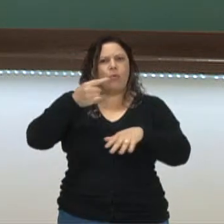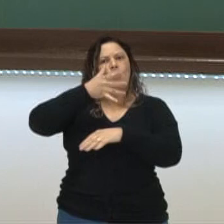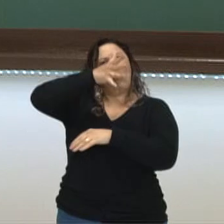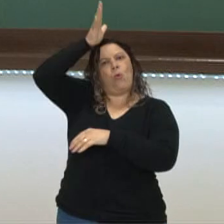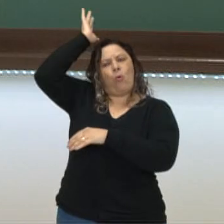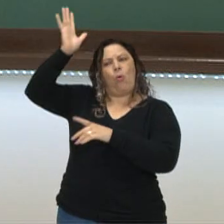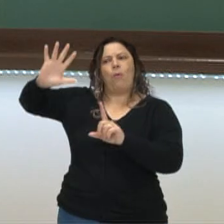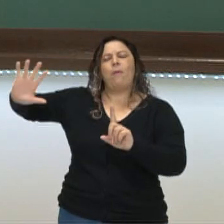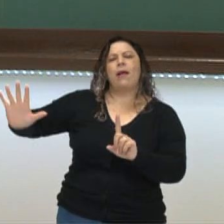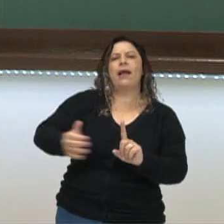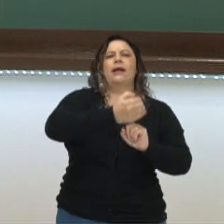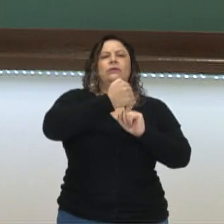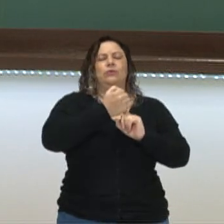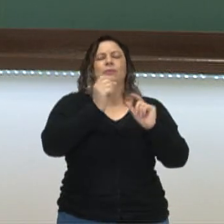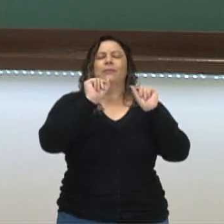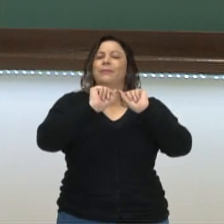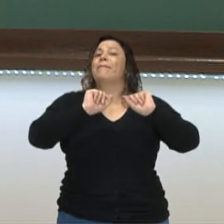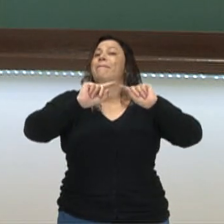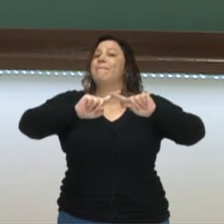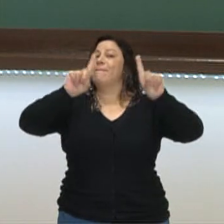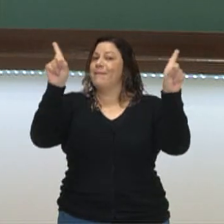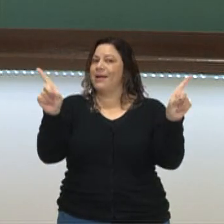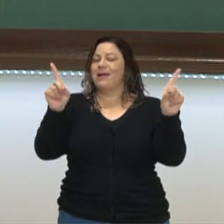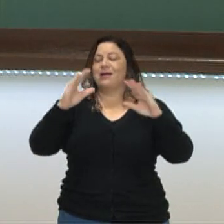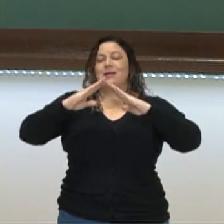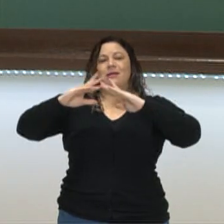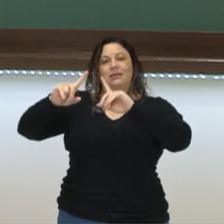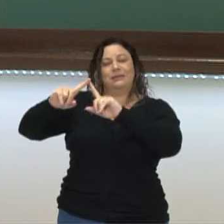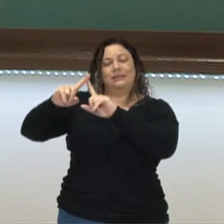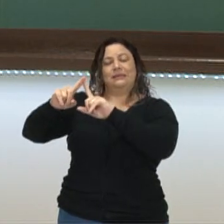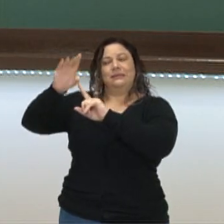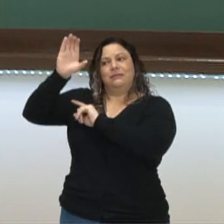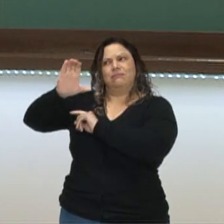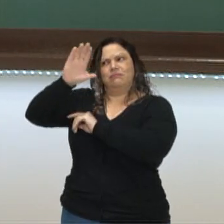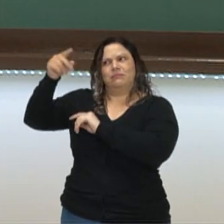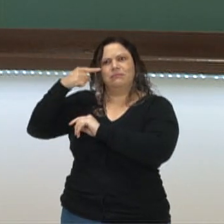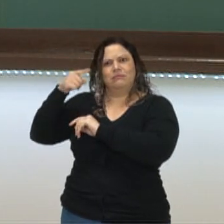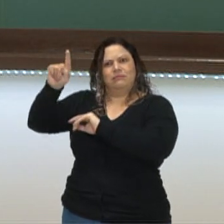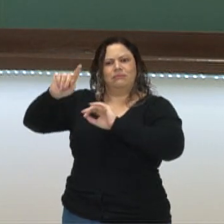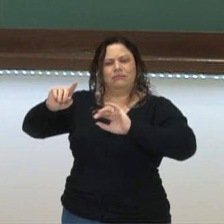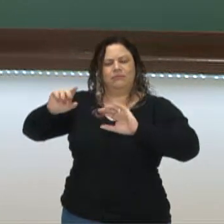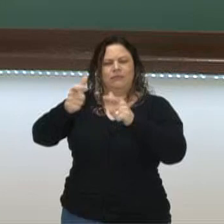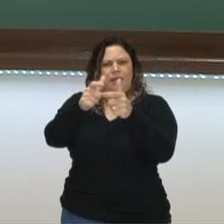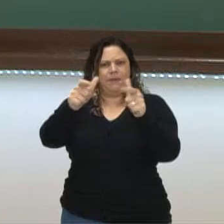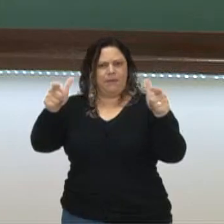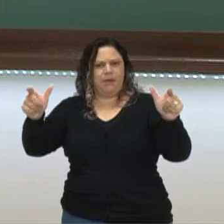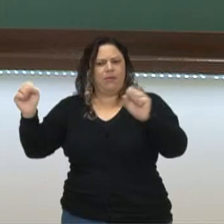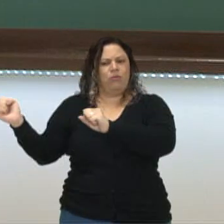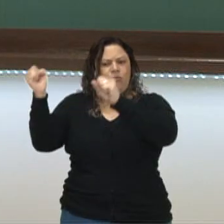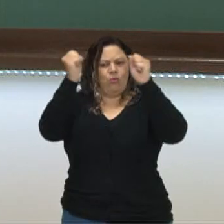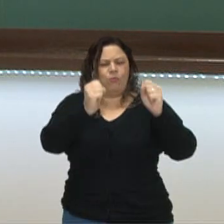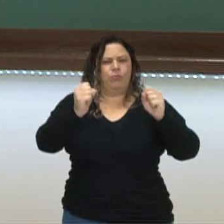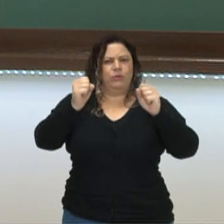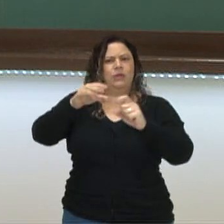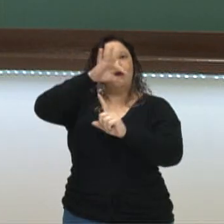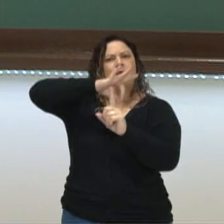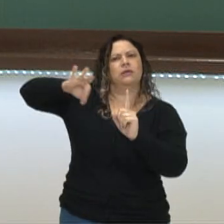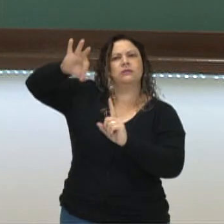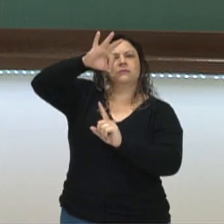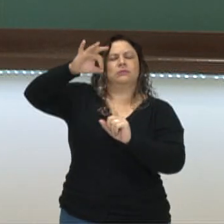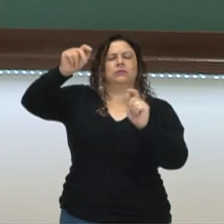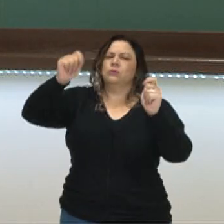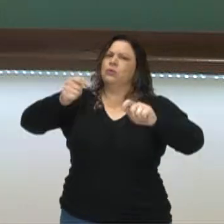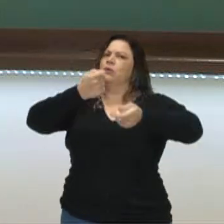é tomada, mas a igreja continua aumentando o seu poder, né? Poder espiritual e